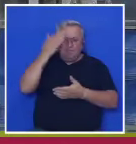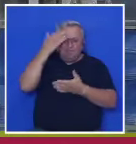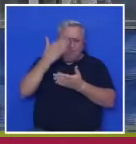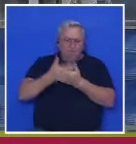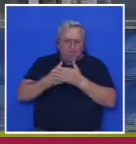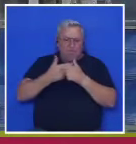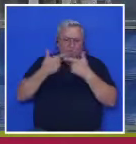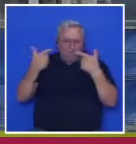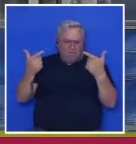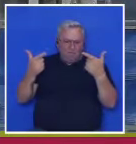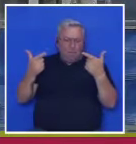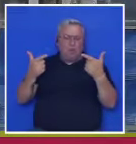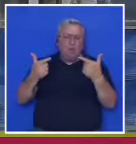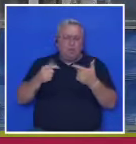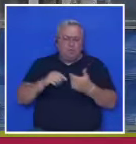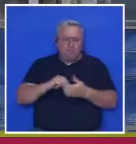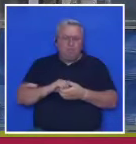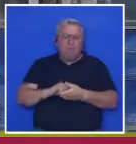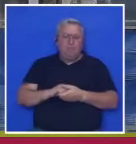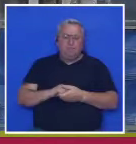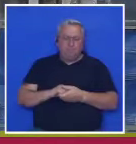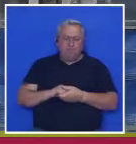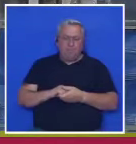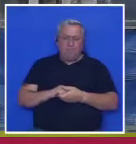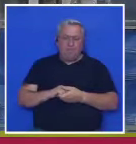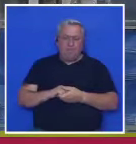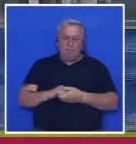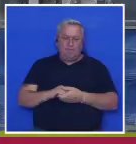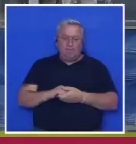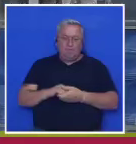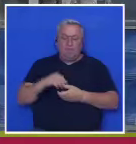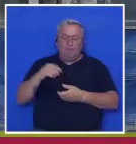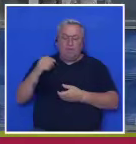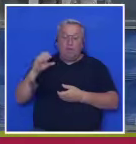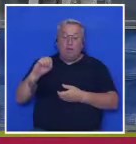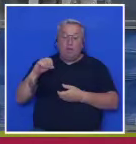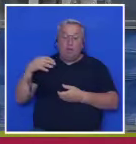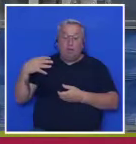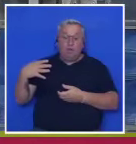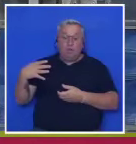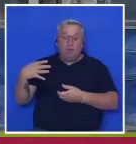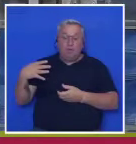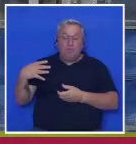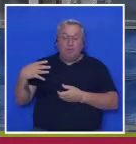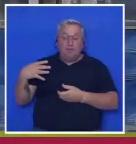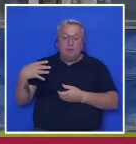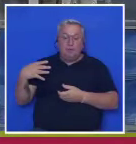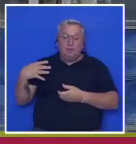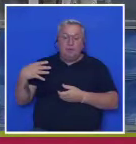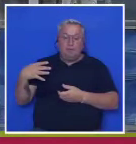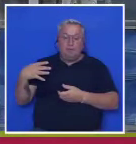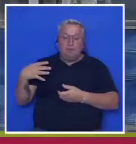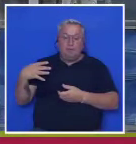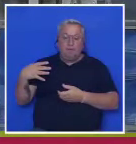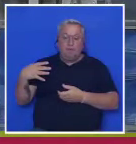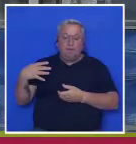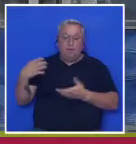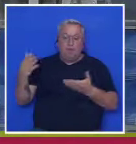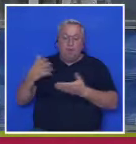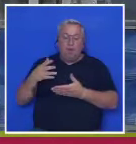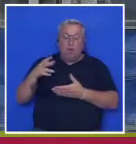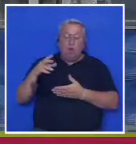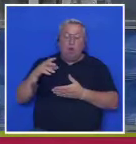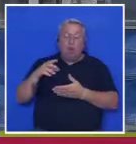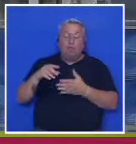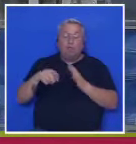Acredite na sorte e aposte nas loterias Caixa. Bola marrom número 04. Vamos agora à